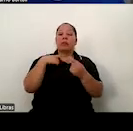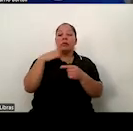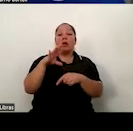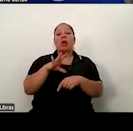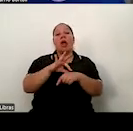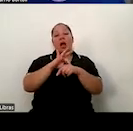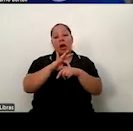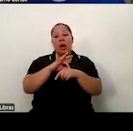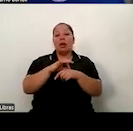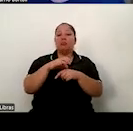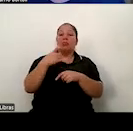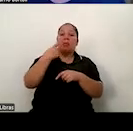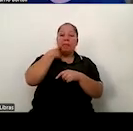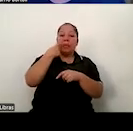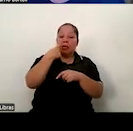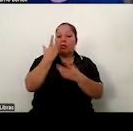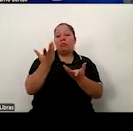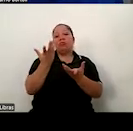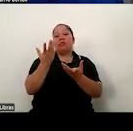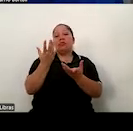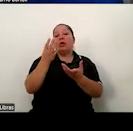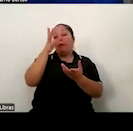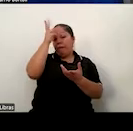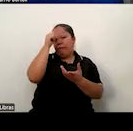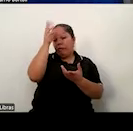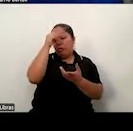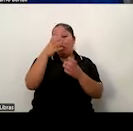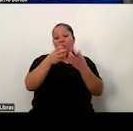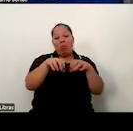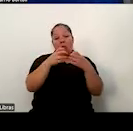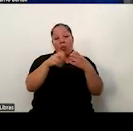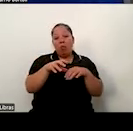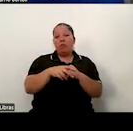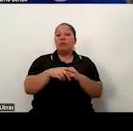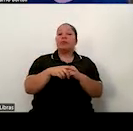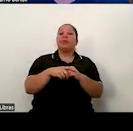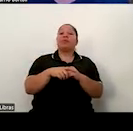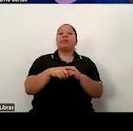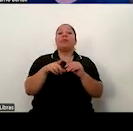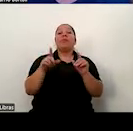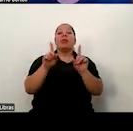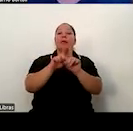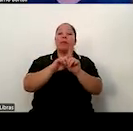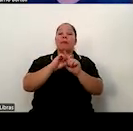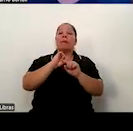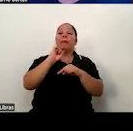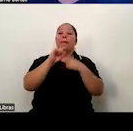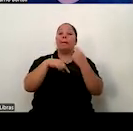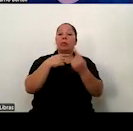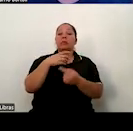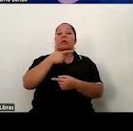ovos. Acima o queijo e lá no topinho o mínimo possível de carne vermelha e de doces, tá?